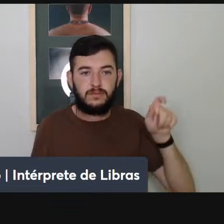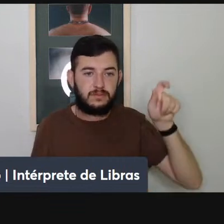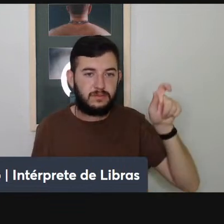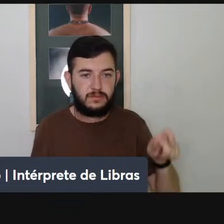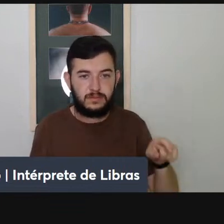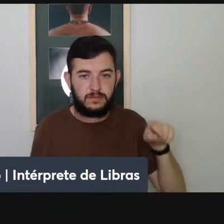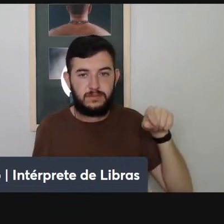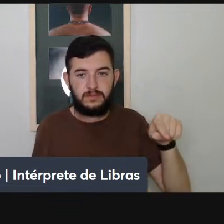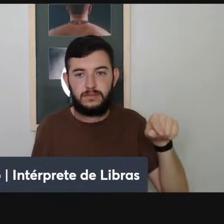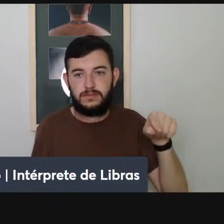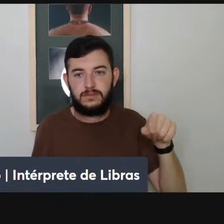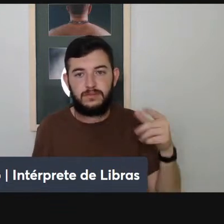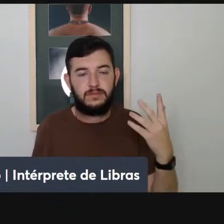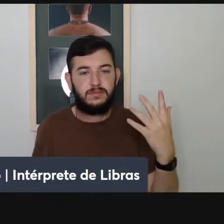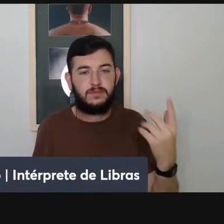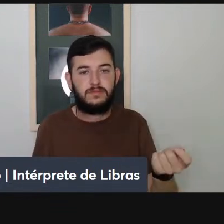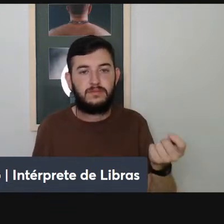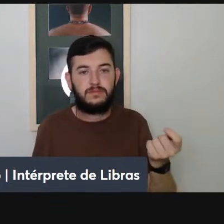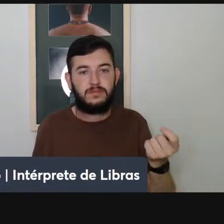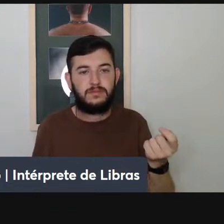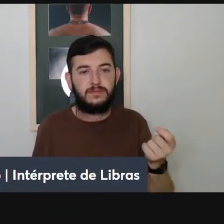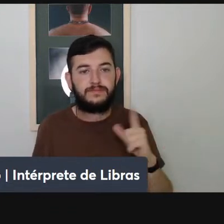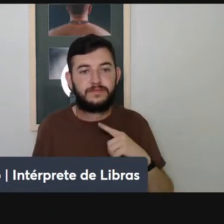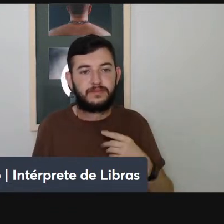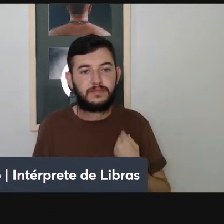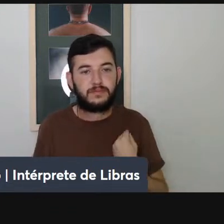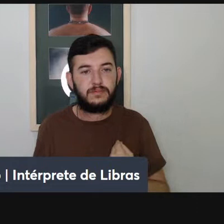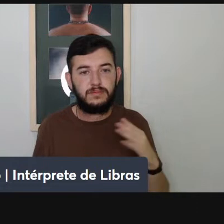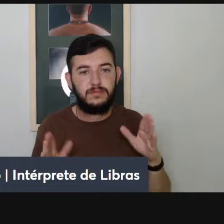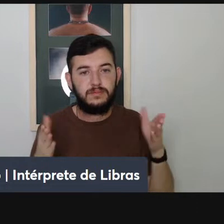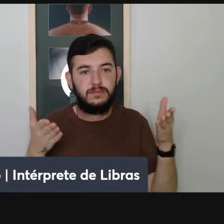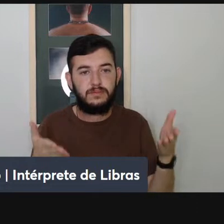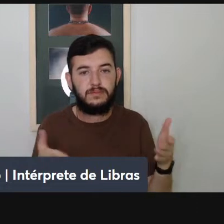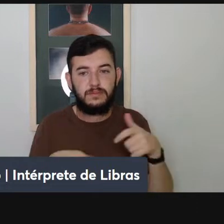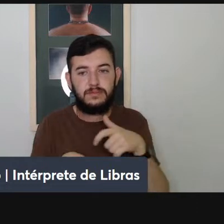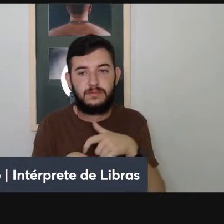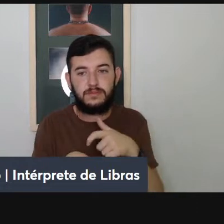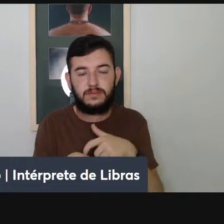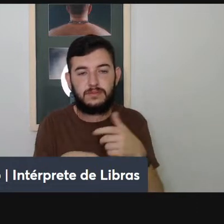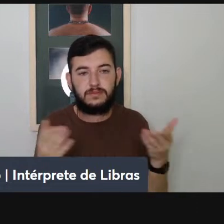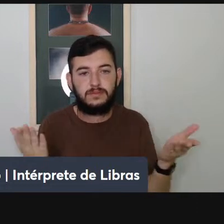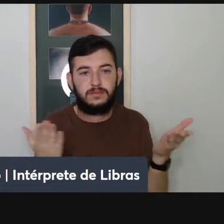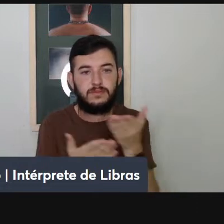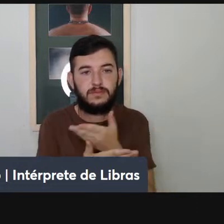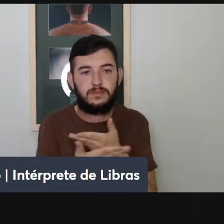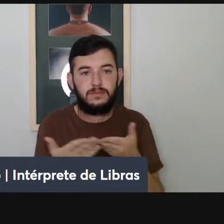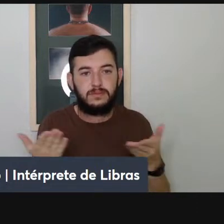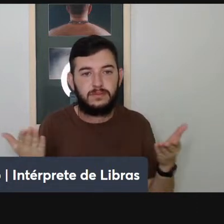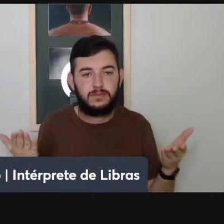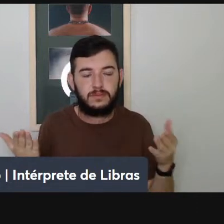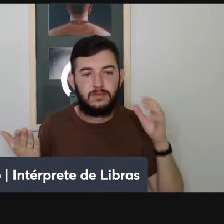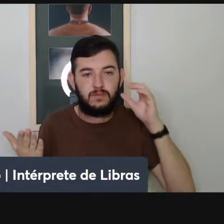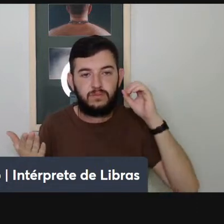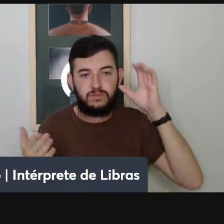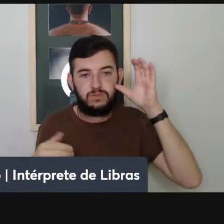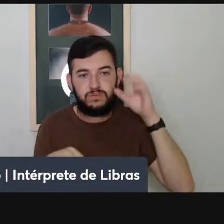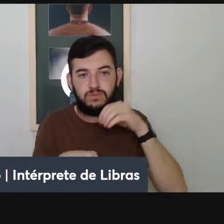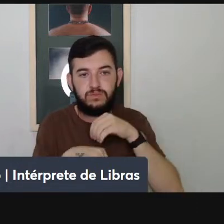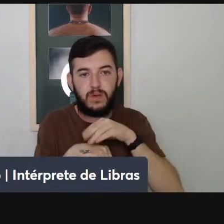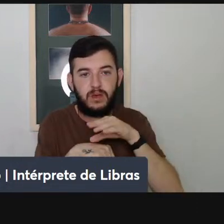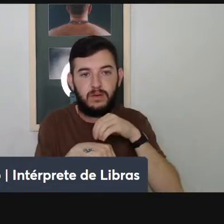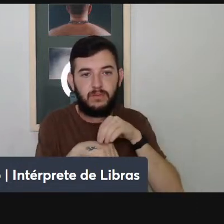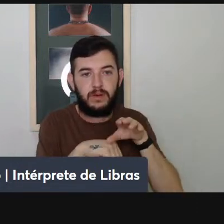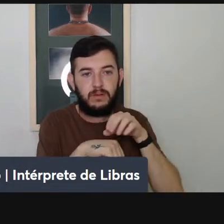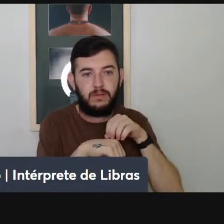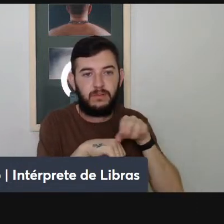ter aceitado fazer parte, né, desse momento aqui e de compartilhar, né, o conhecimento dela conosco.